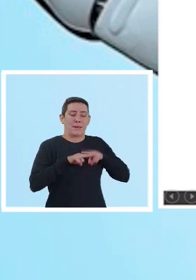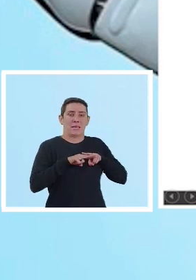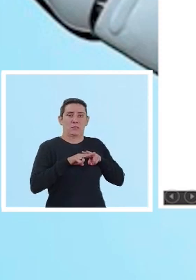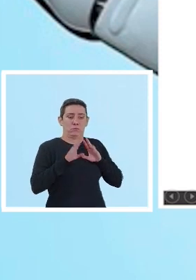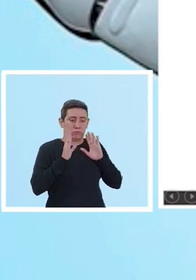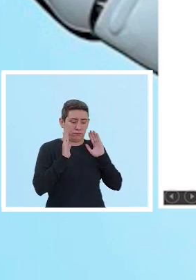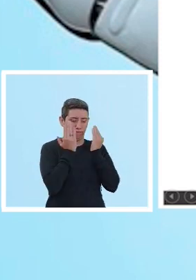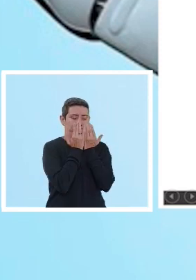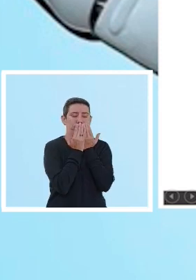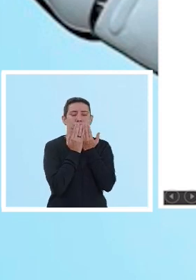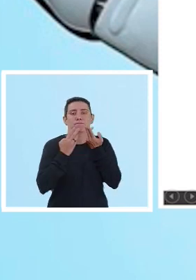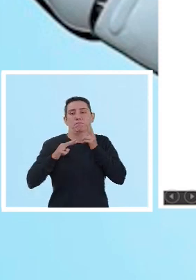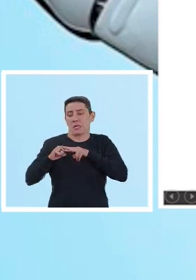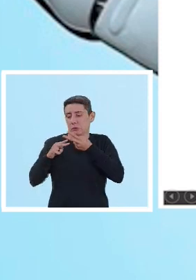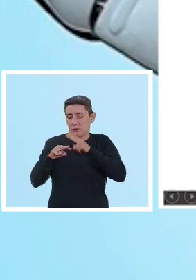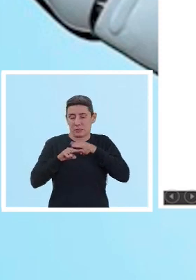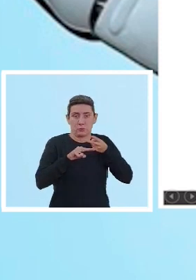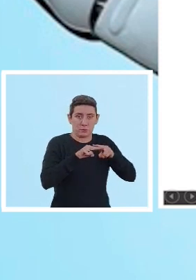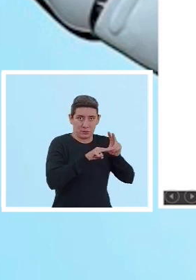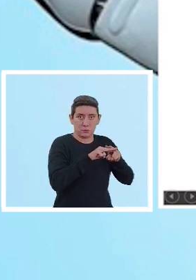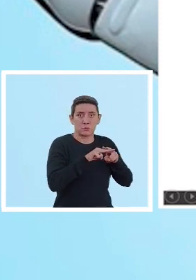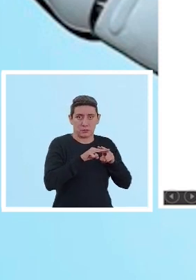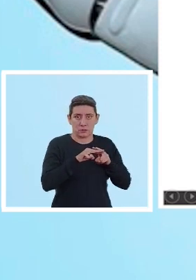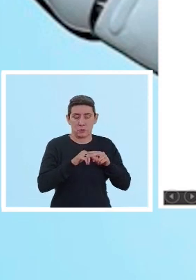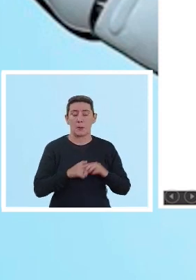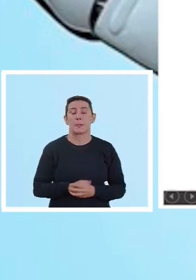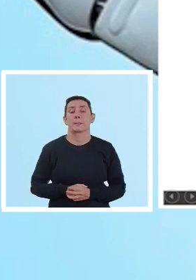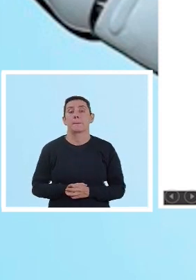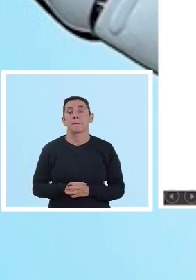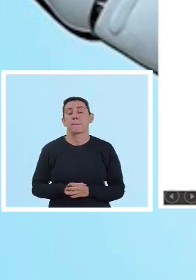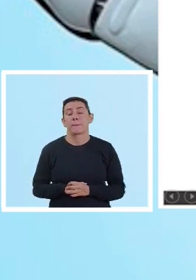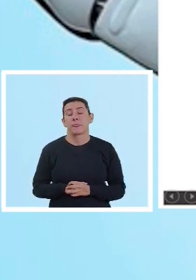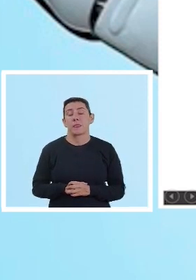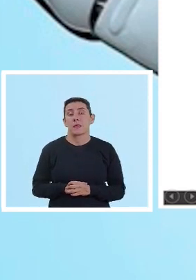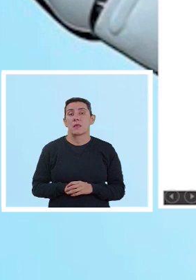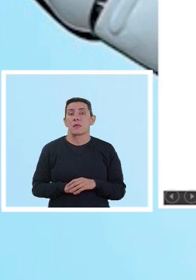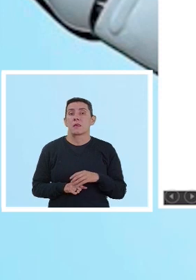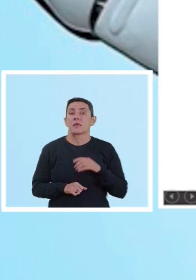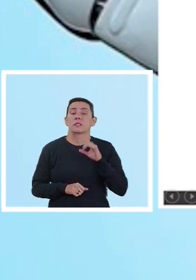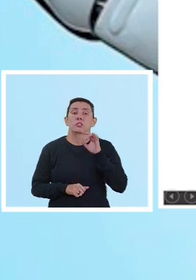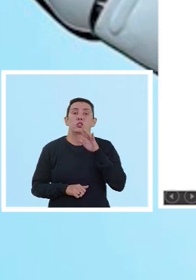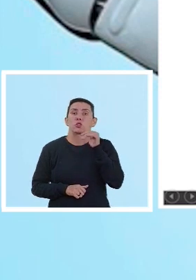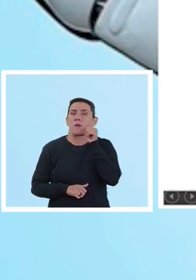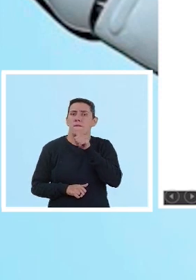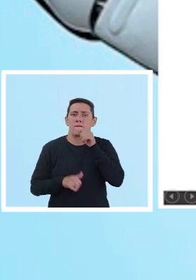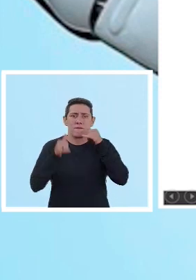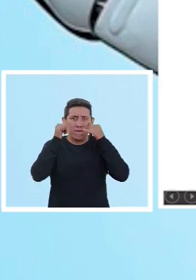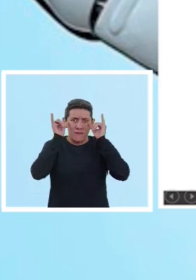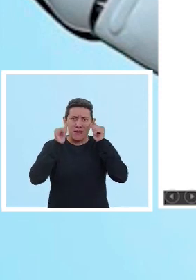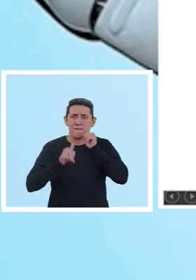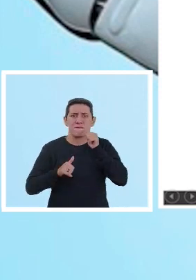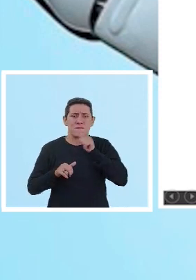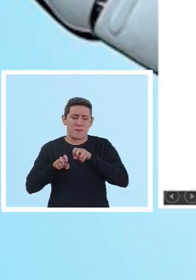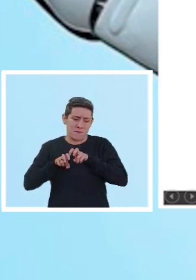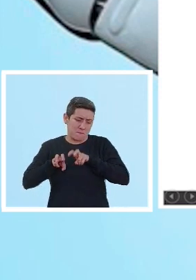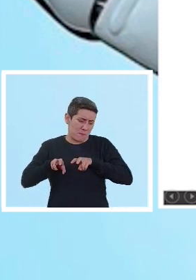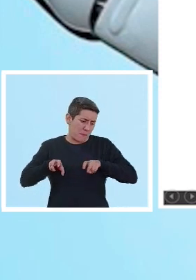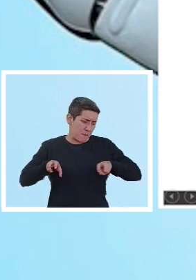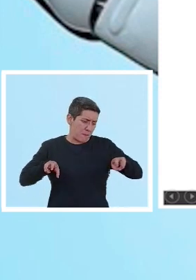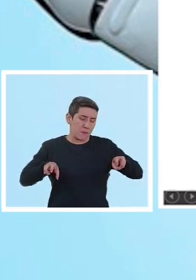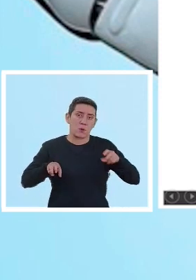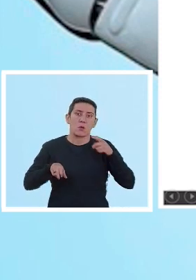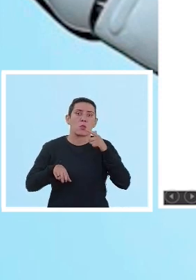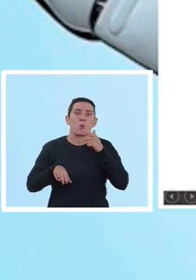confinamento mesmo é em piquetes daí e só tem Fêmea naquele local então não existe a presença